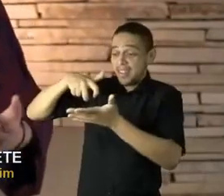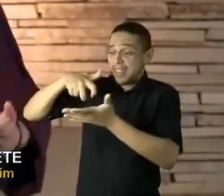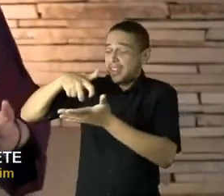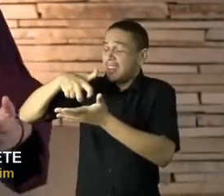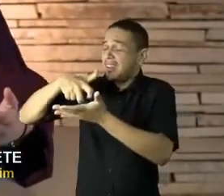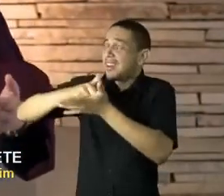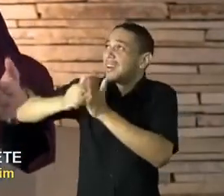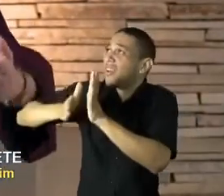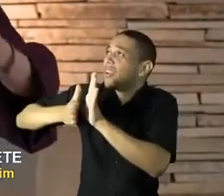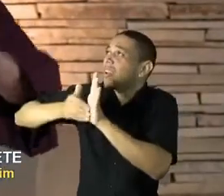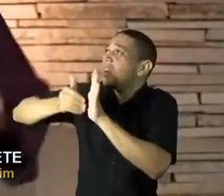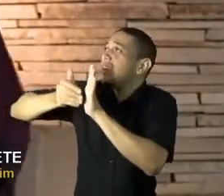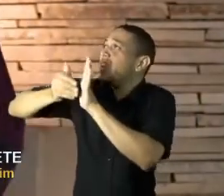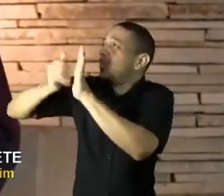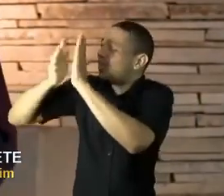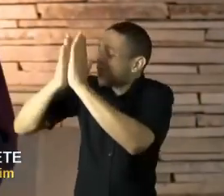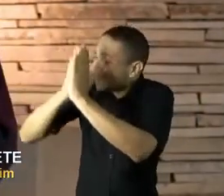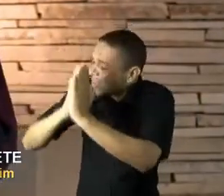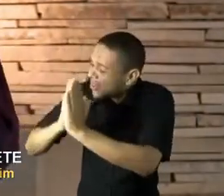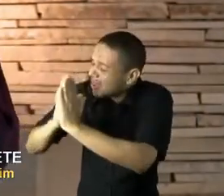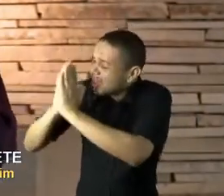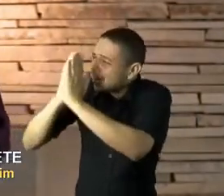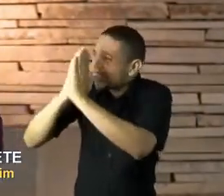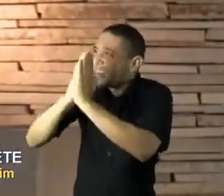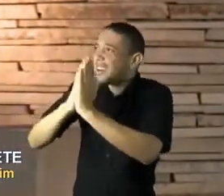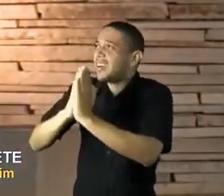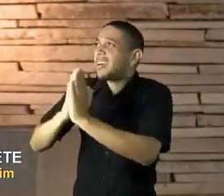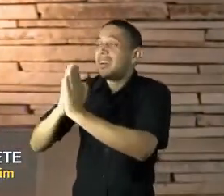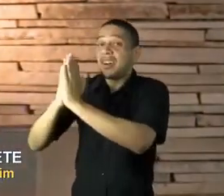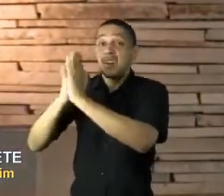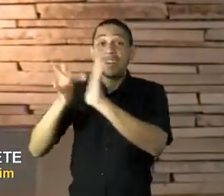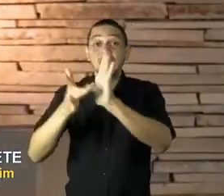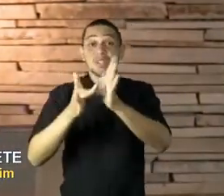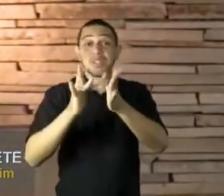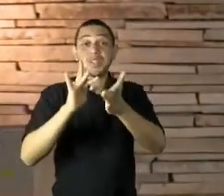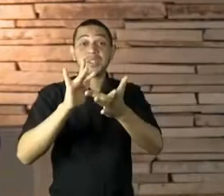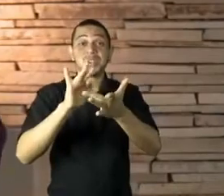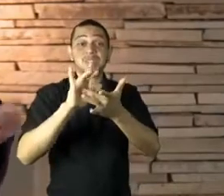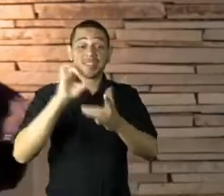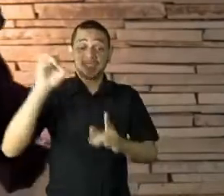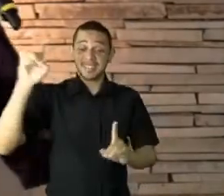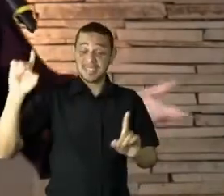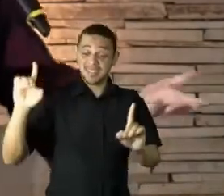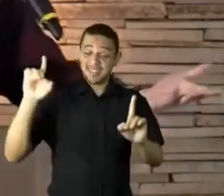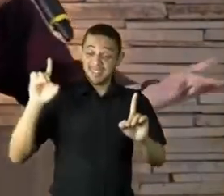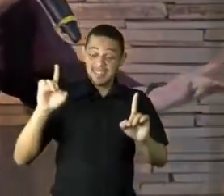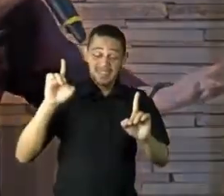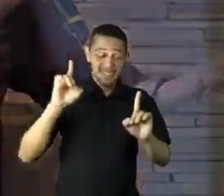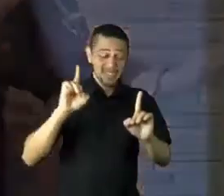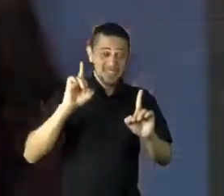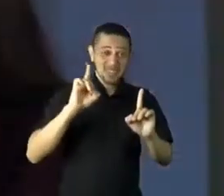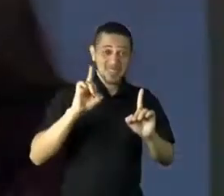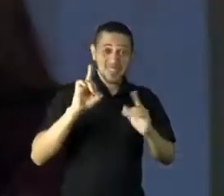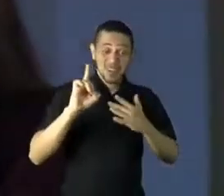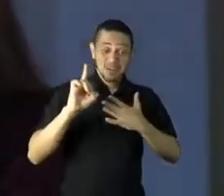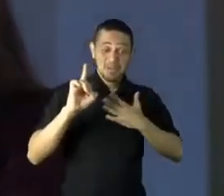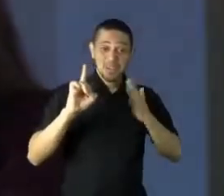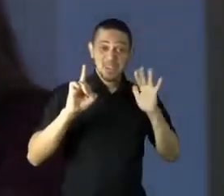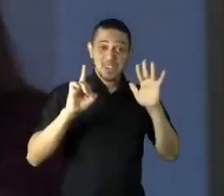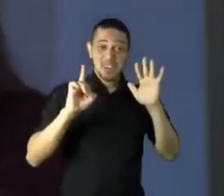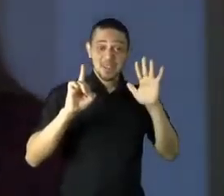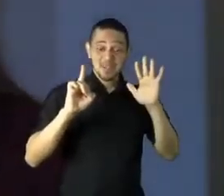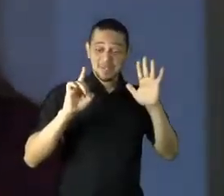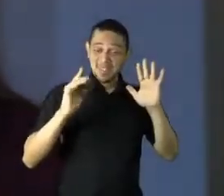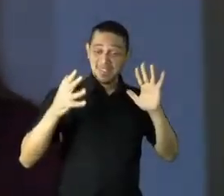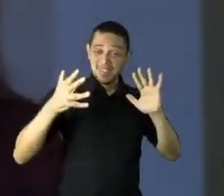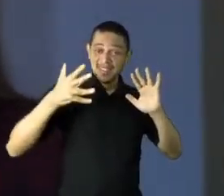adoro que Jesus sempre esse mundo segurar assim